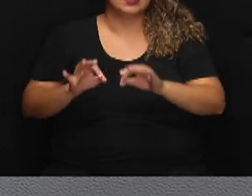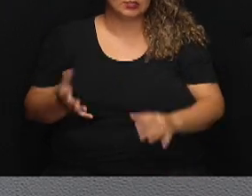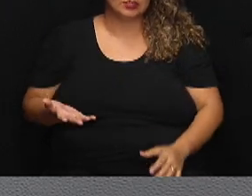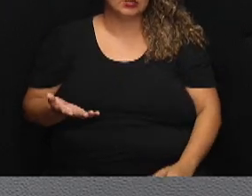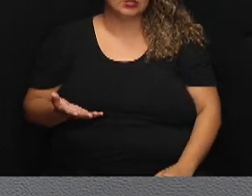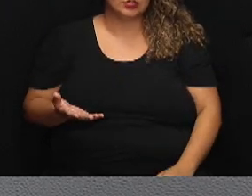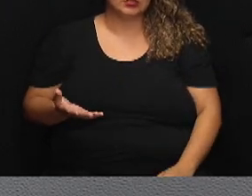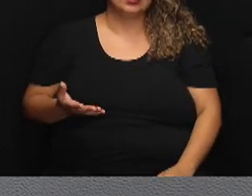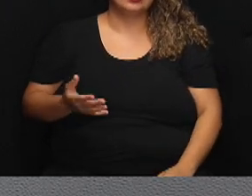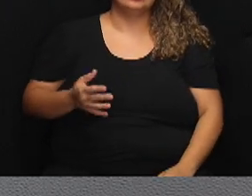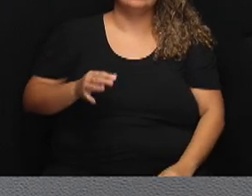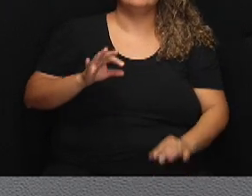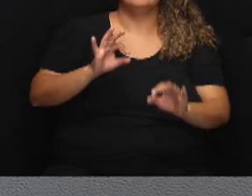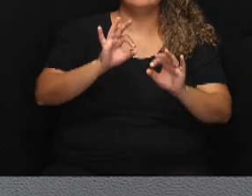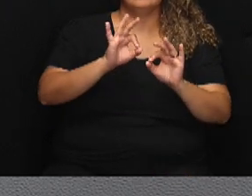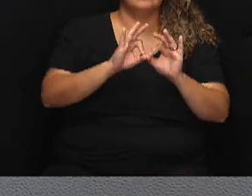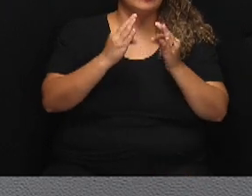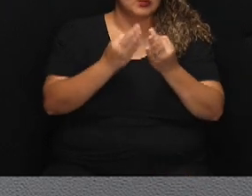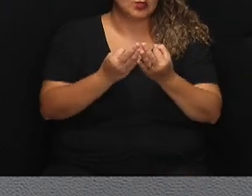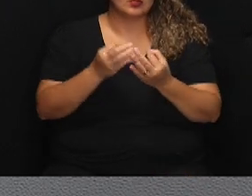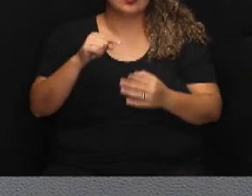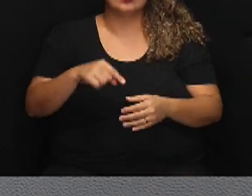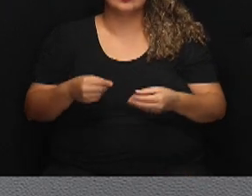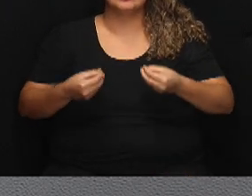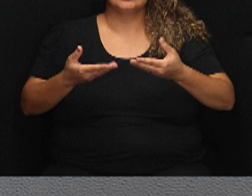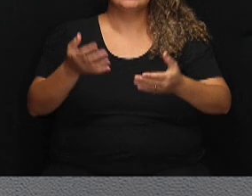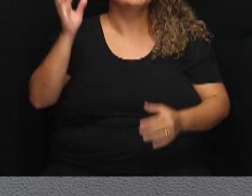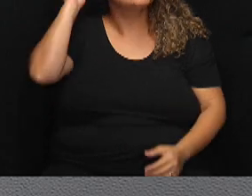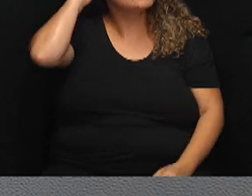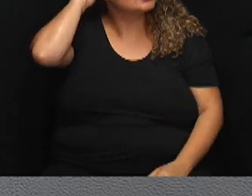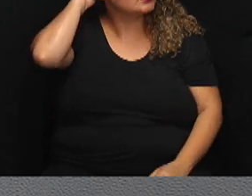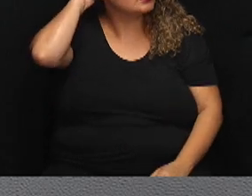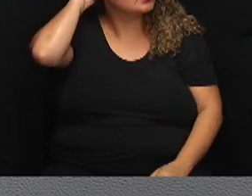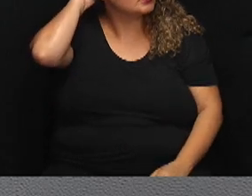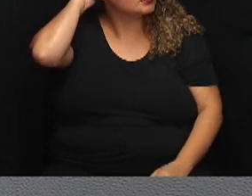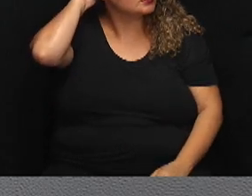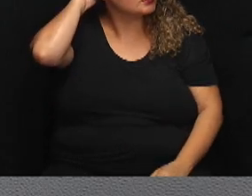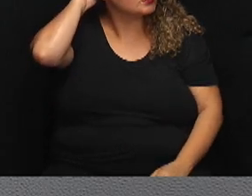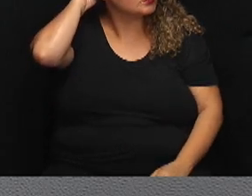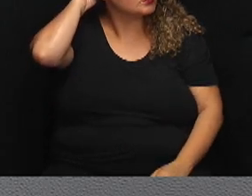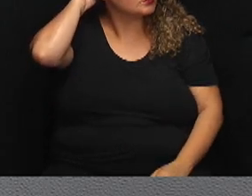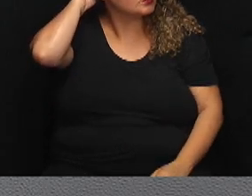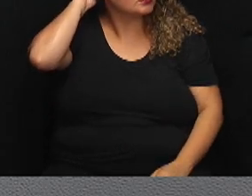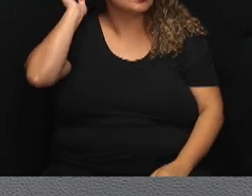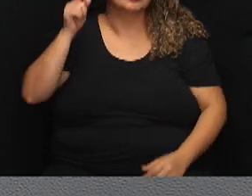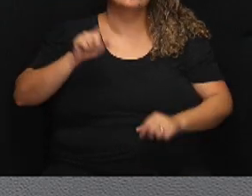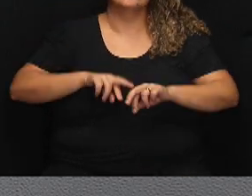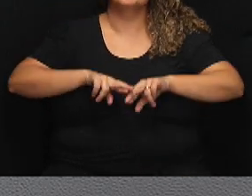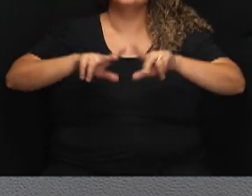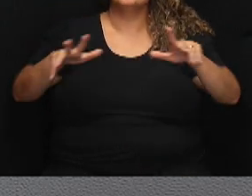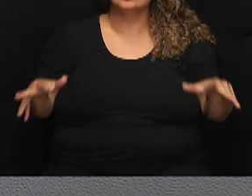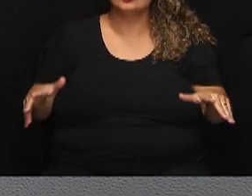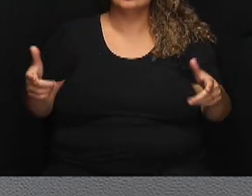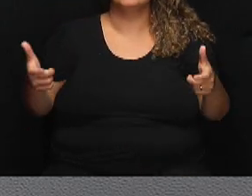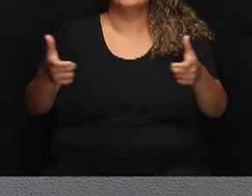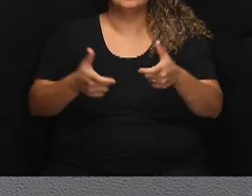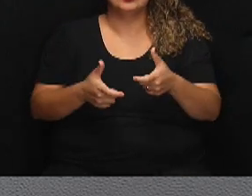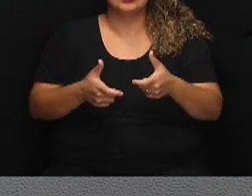maleta de planejamento familiar, eles trouxeram de que foi um divisor de águas para que diminuísse a quantidade